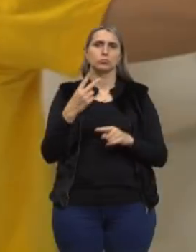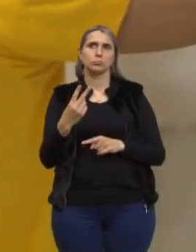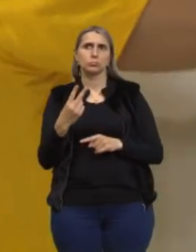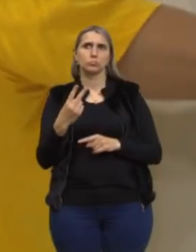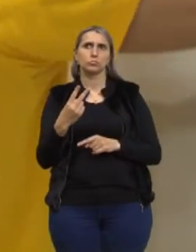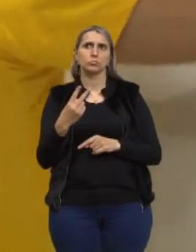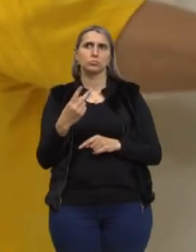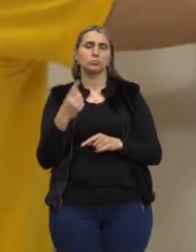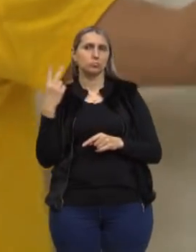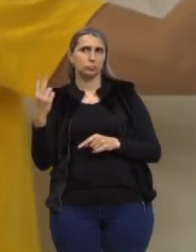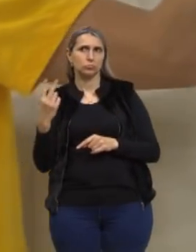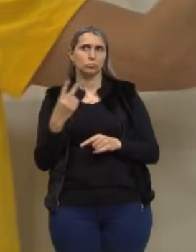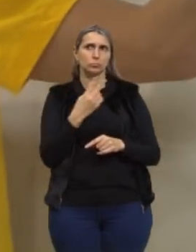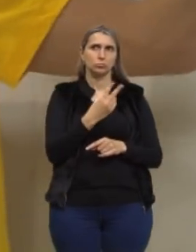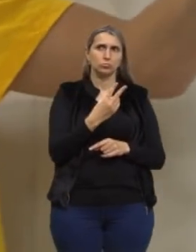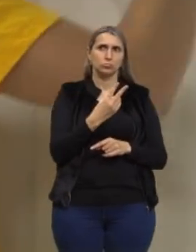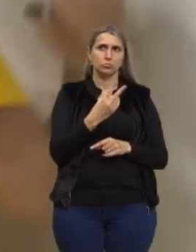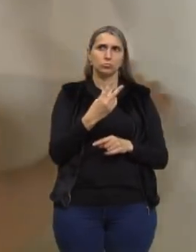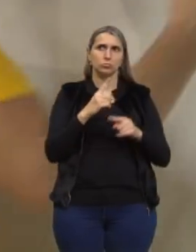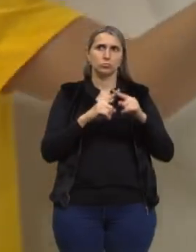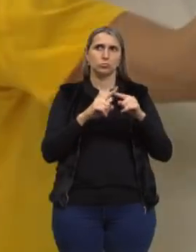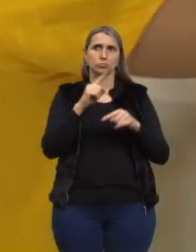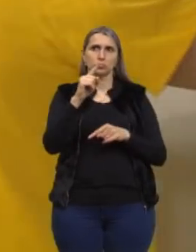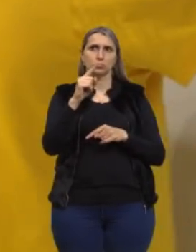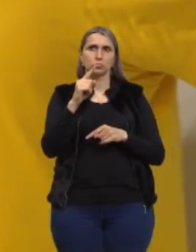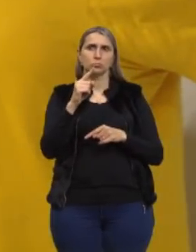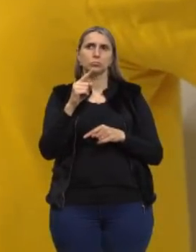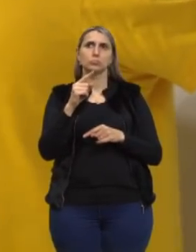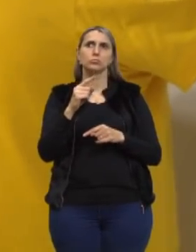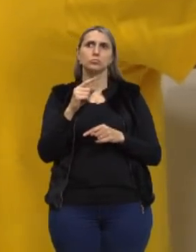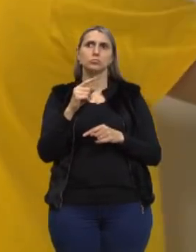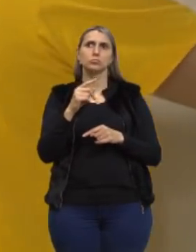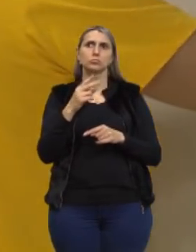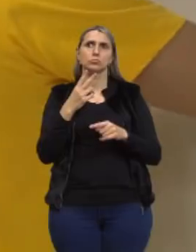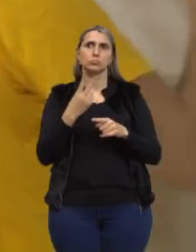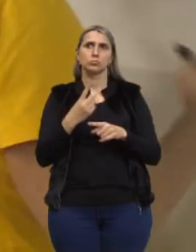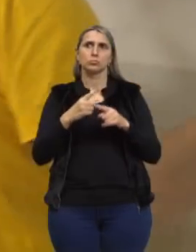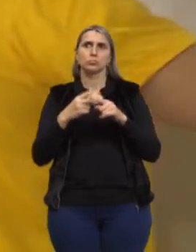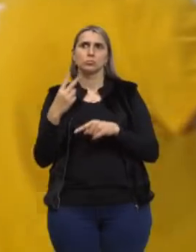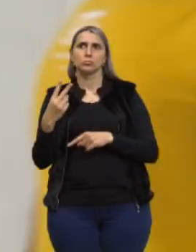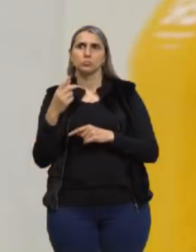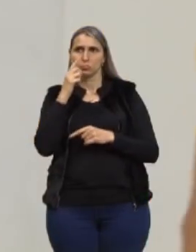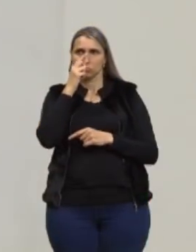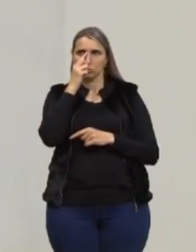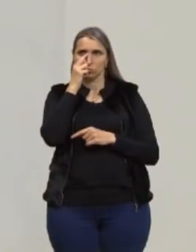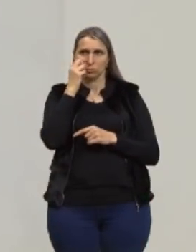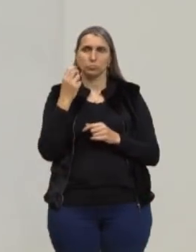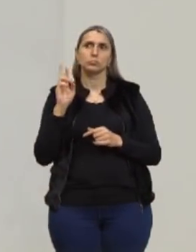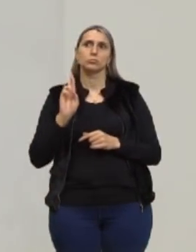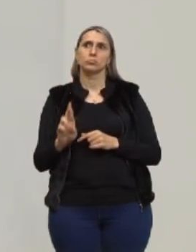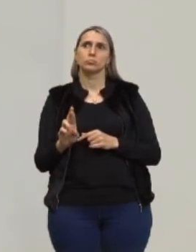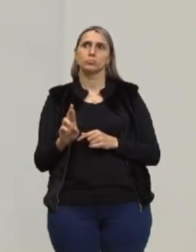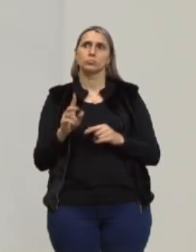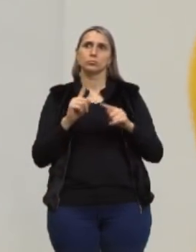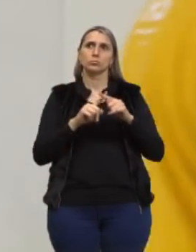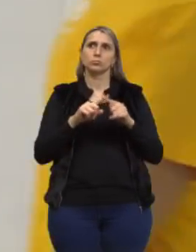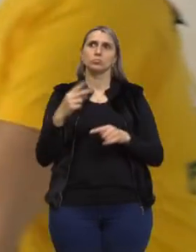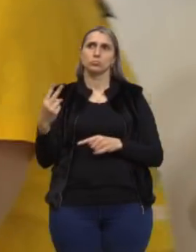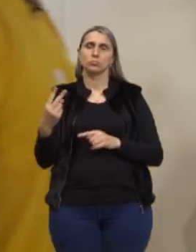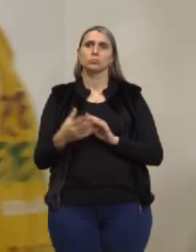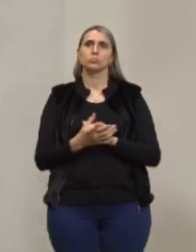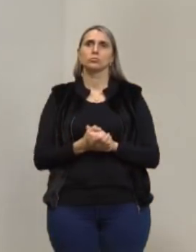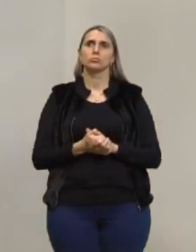122 x meio 12 x12 resultado vezes